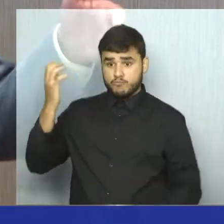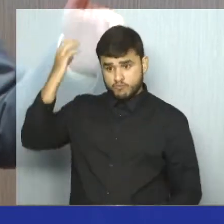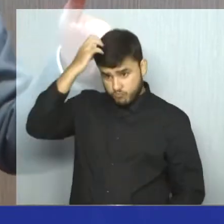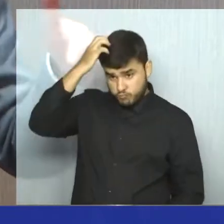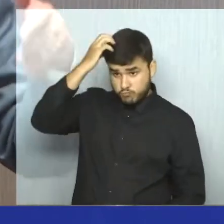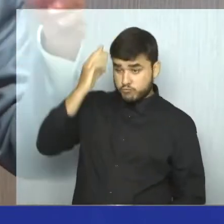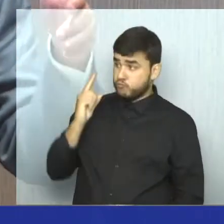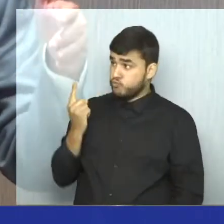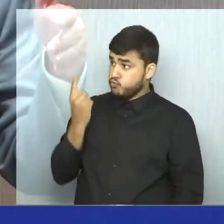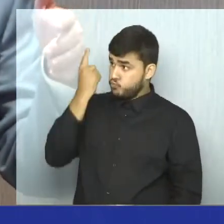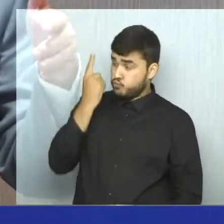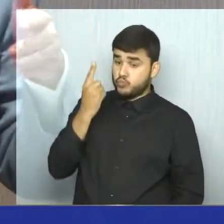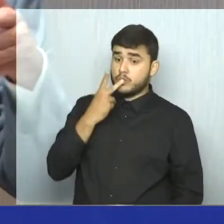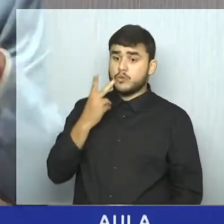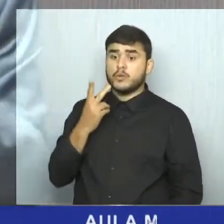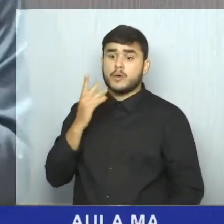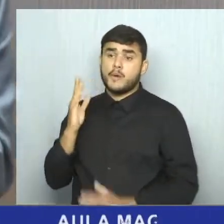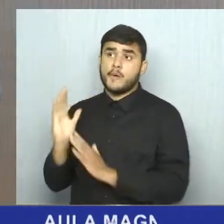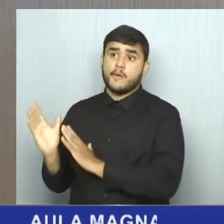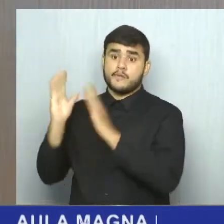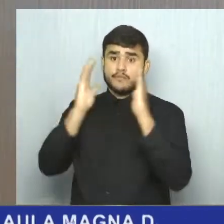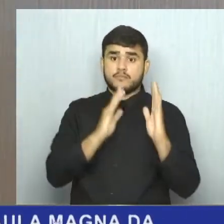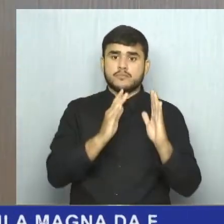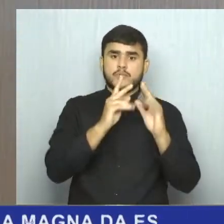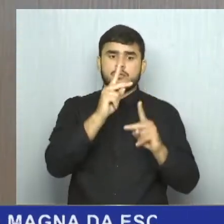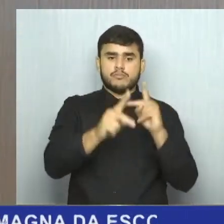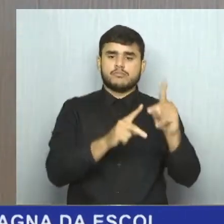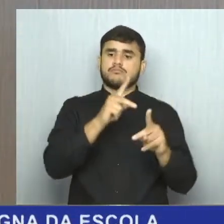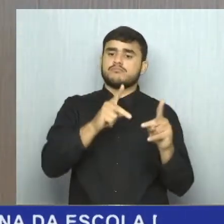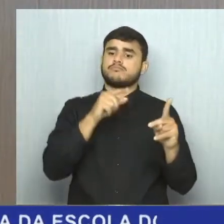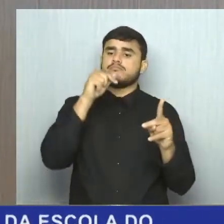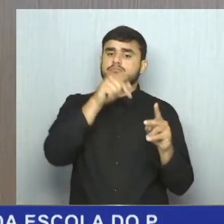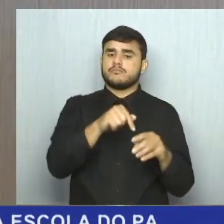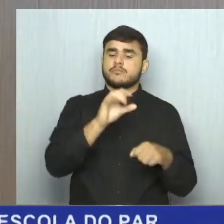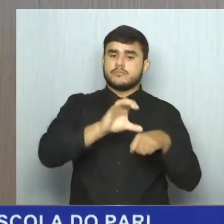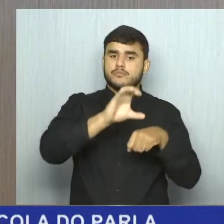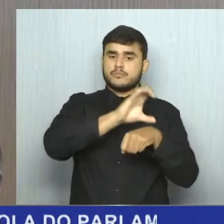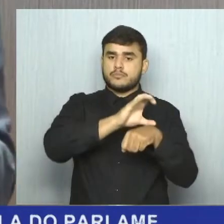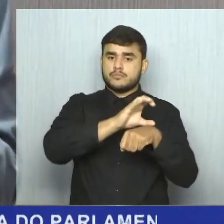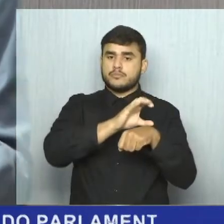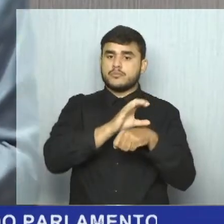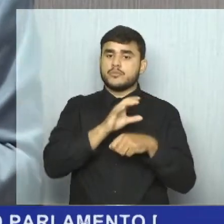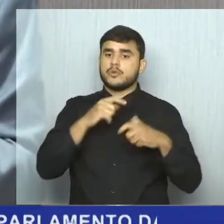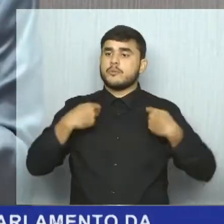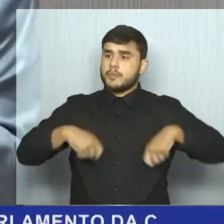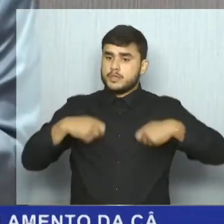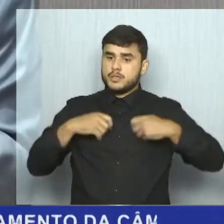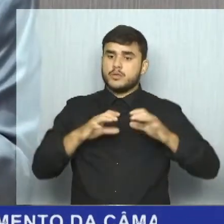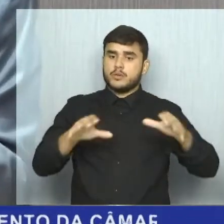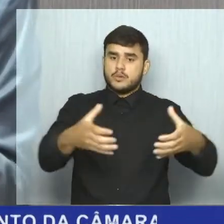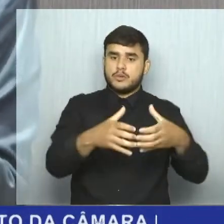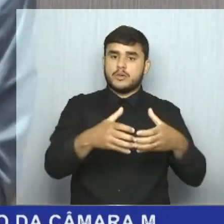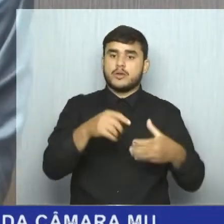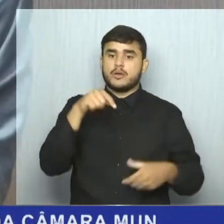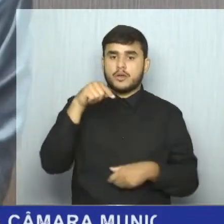do monarca, da aristocracia, para o povo, através da constituição de coletivos populares, o